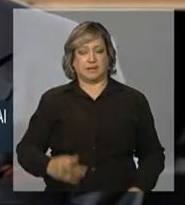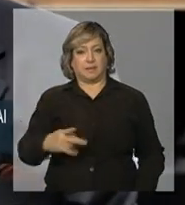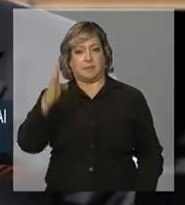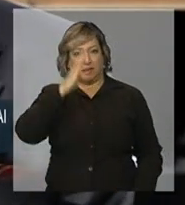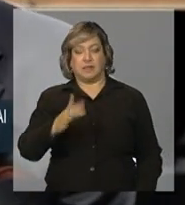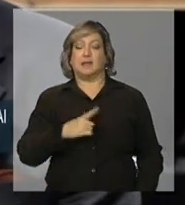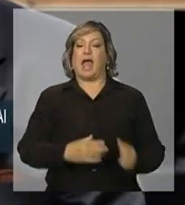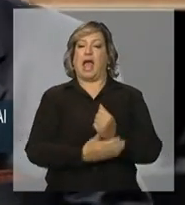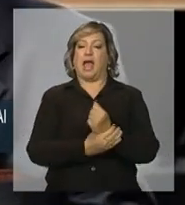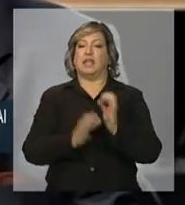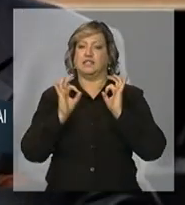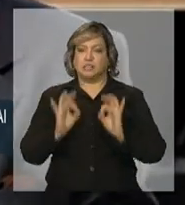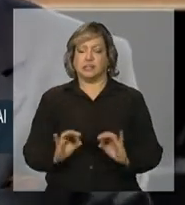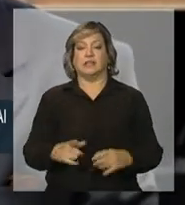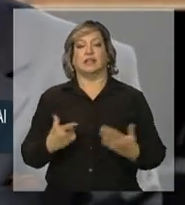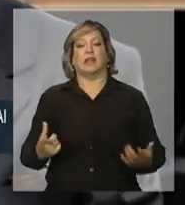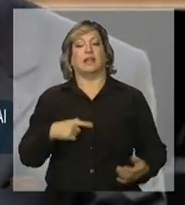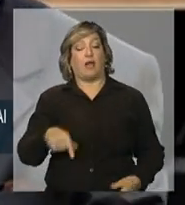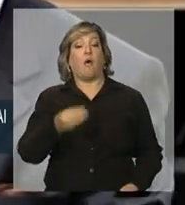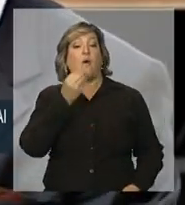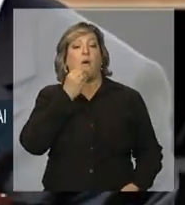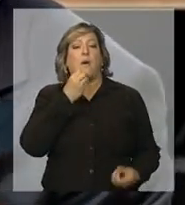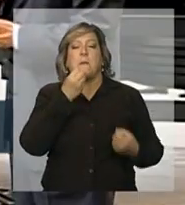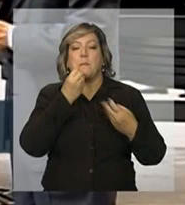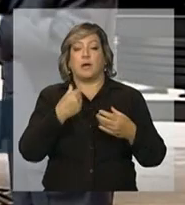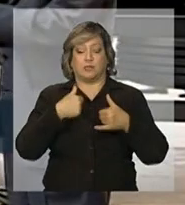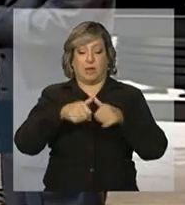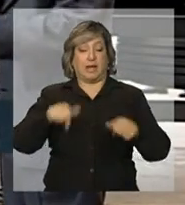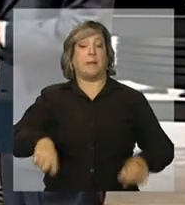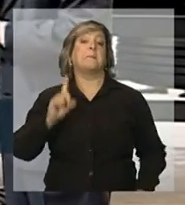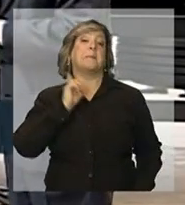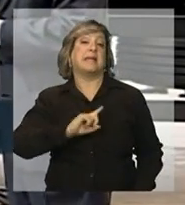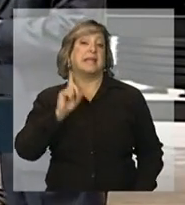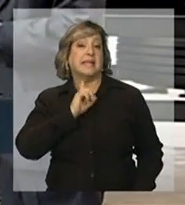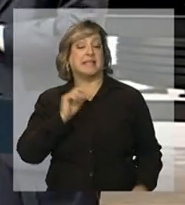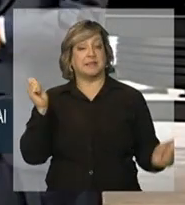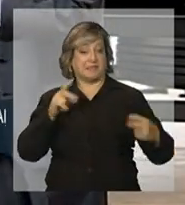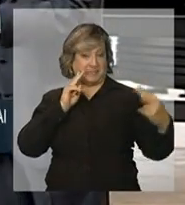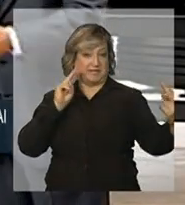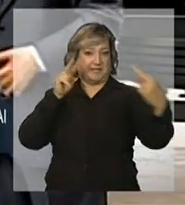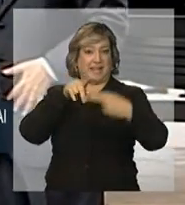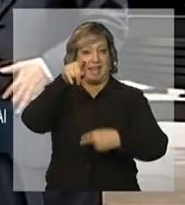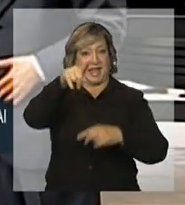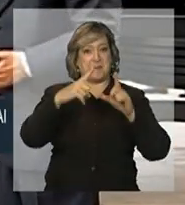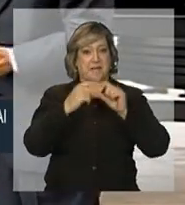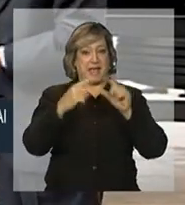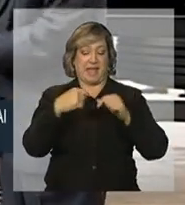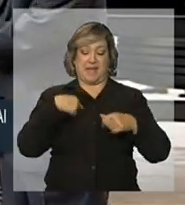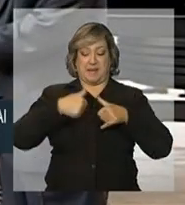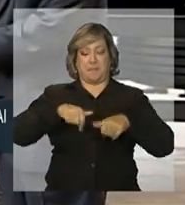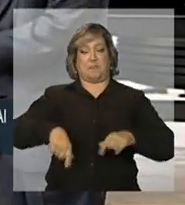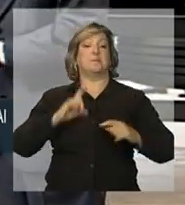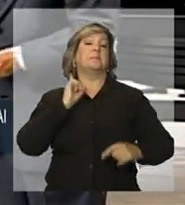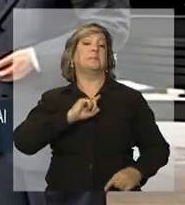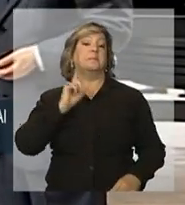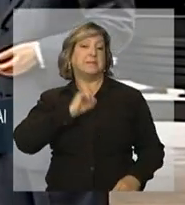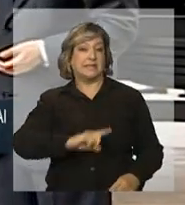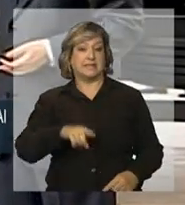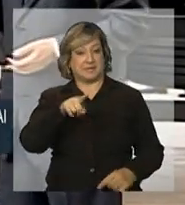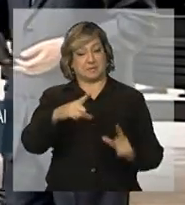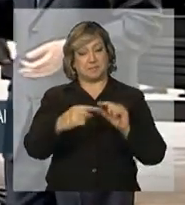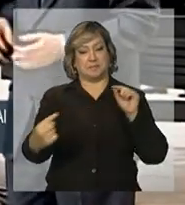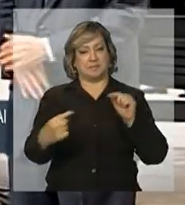ser garantido. Então, é uma excelente oportunidade estar aqui em Minas e poder presenciar essa boa coordenação.